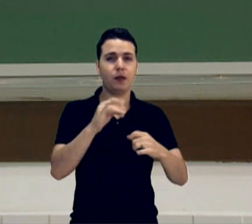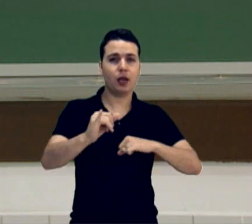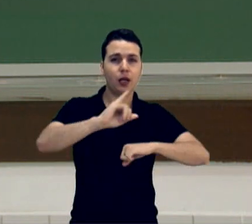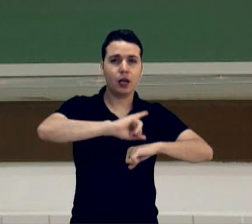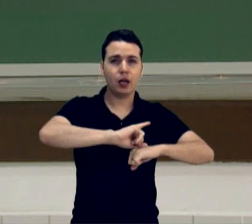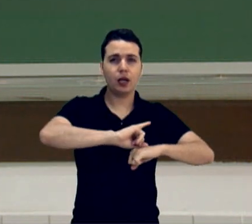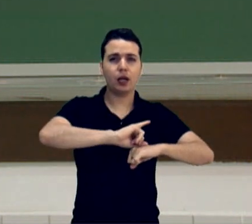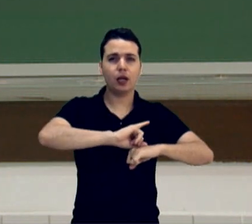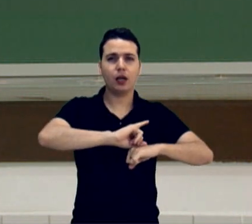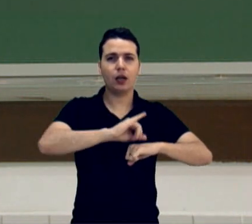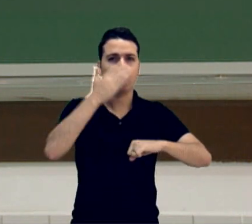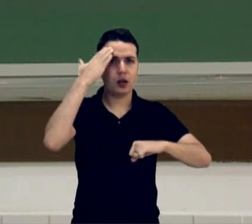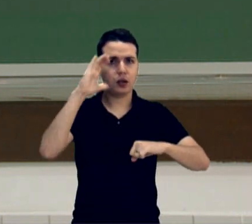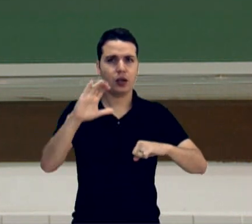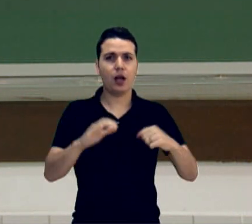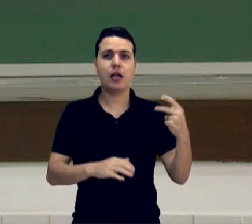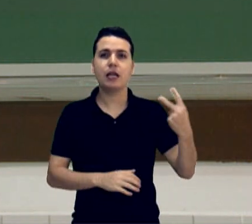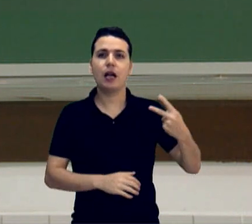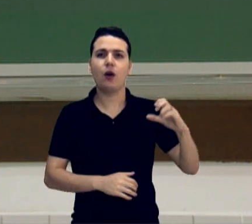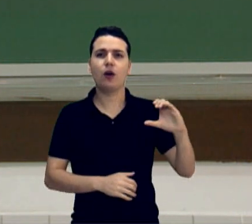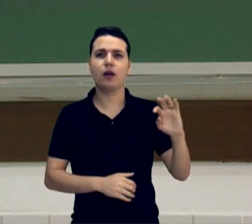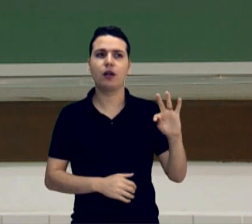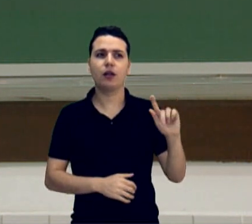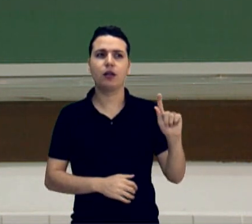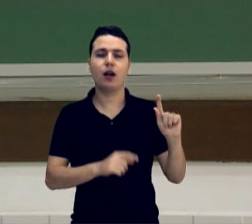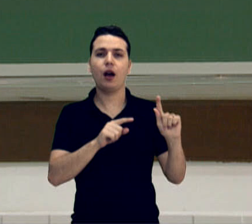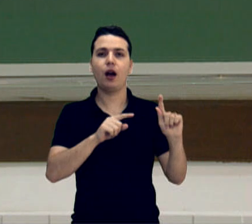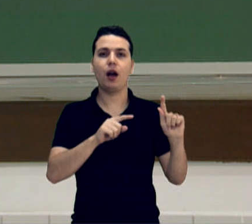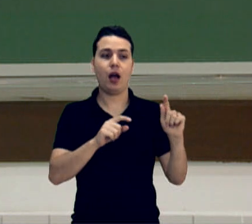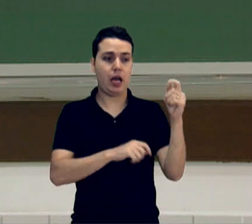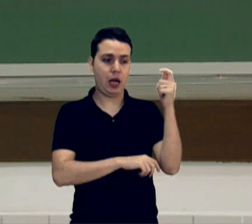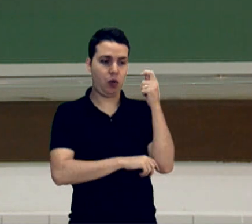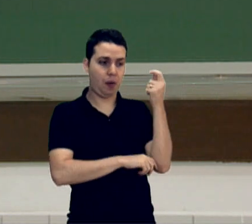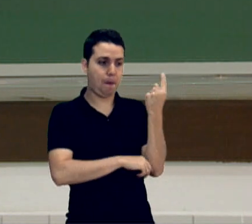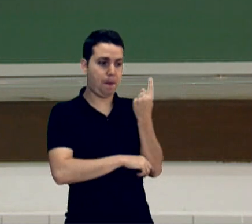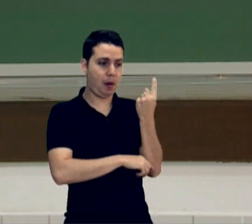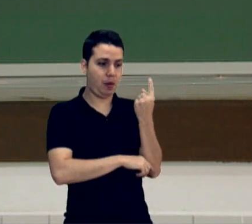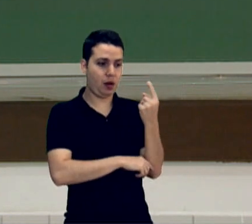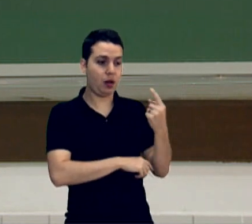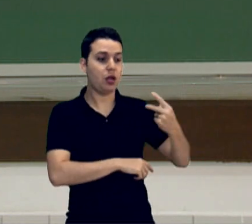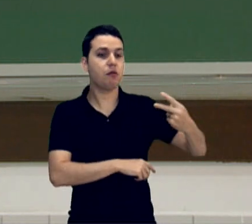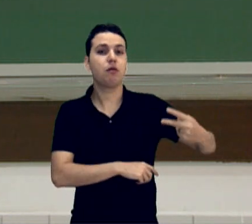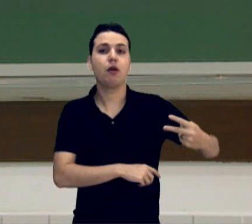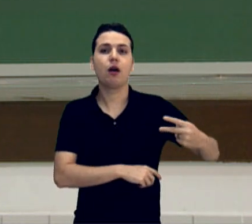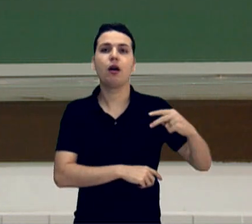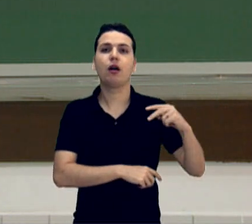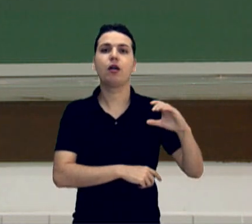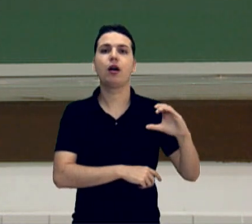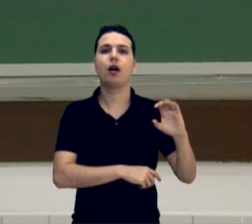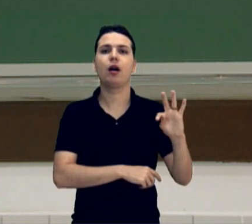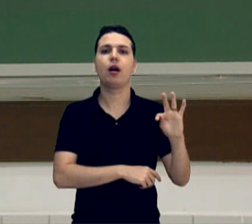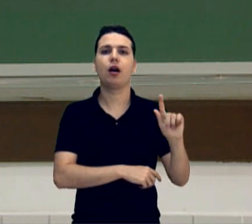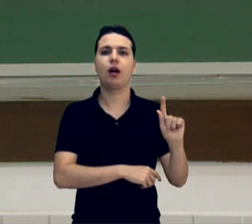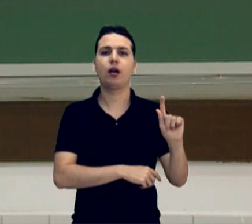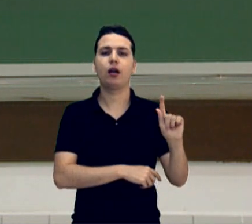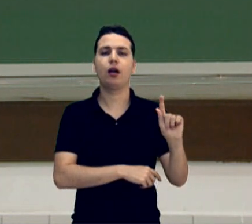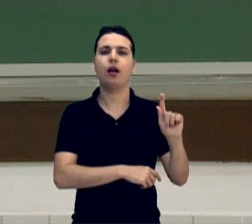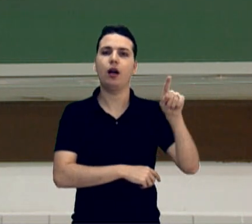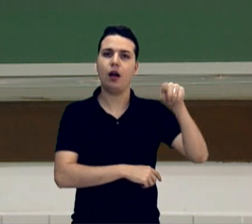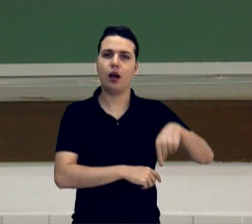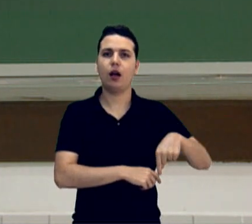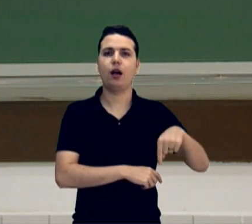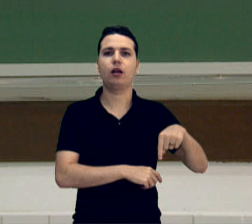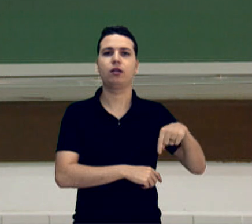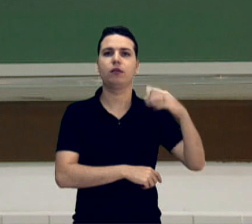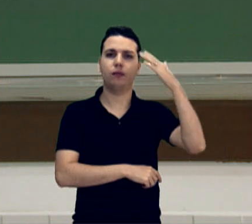como o segundo CTG depois do Rio Grande do Sul. Então, depois, fora do Rio Grande do Sul, o primeiro